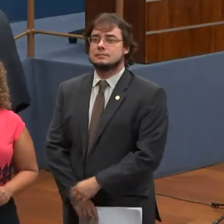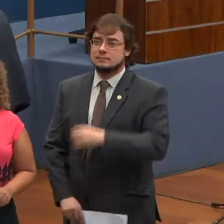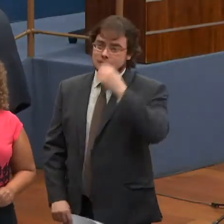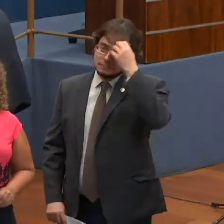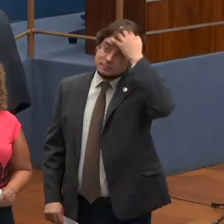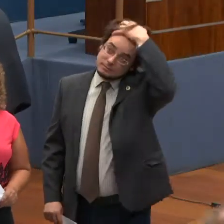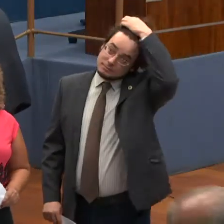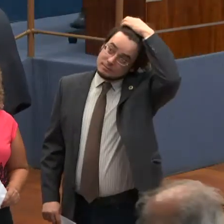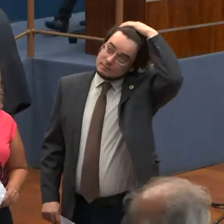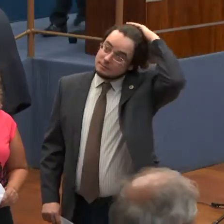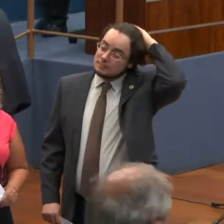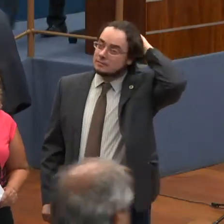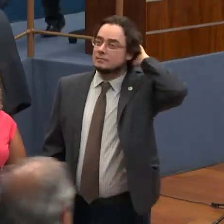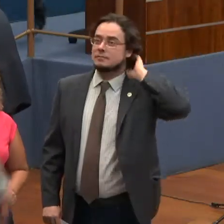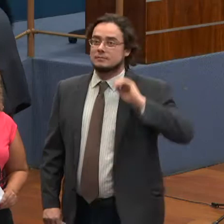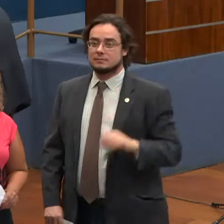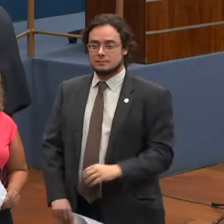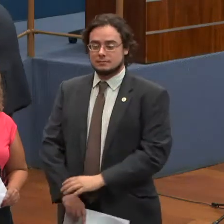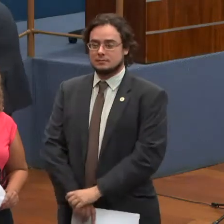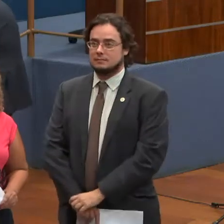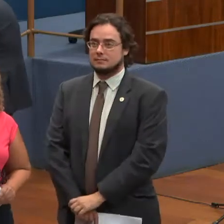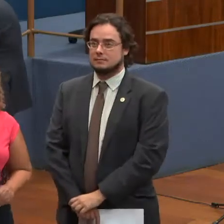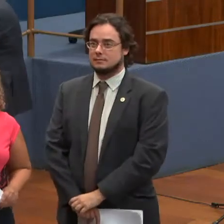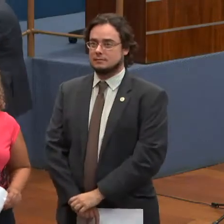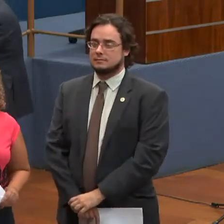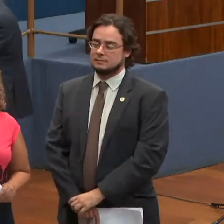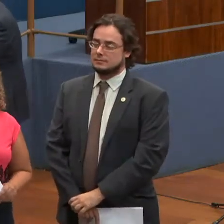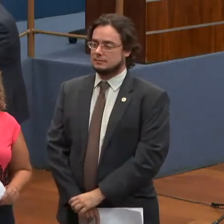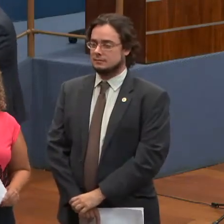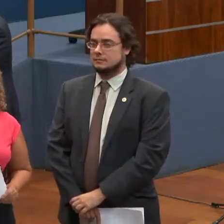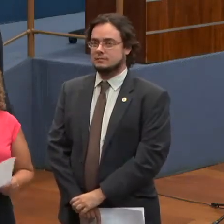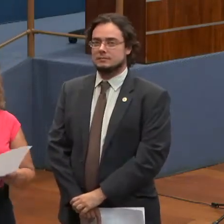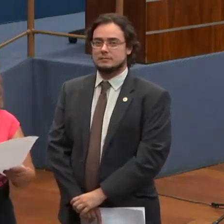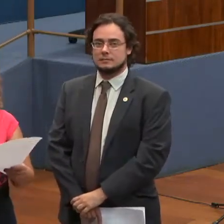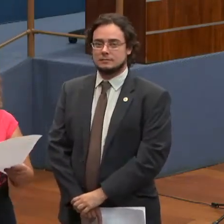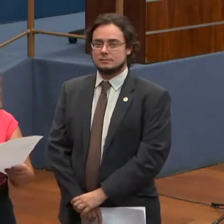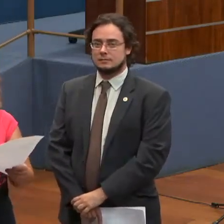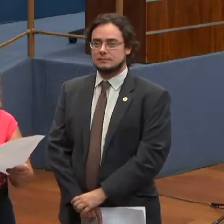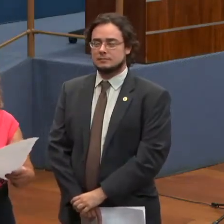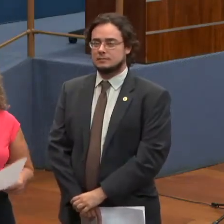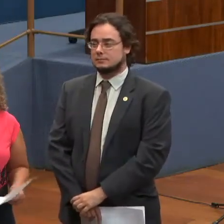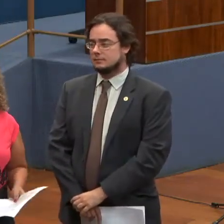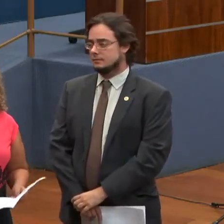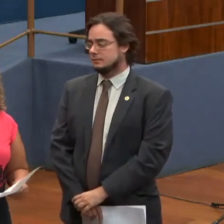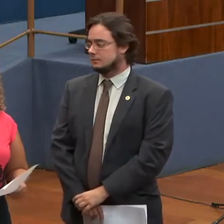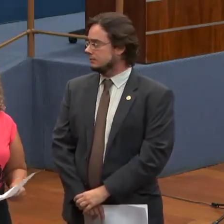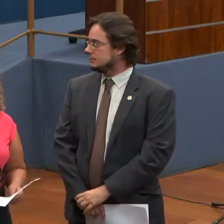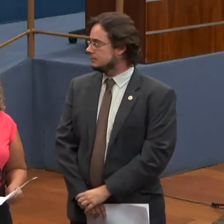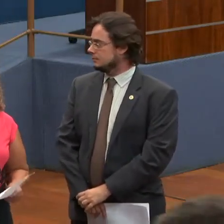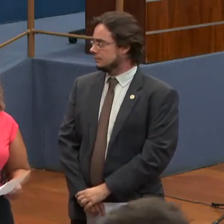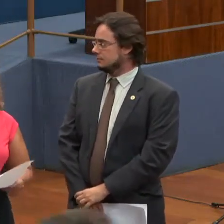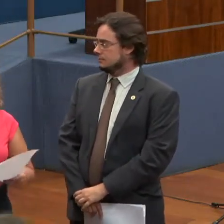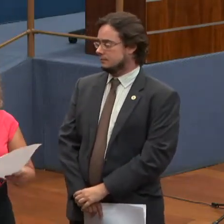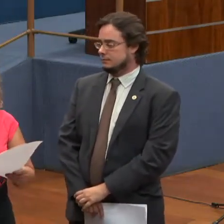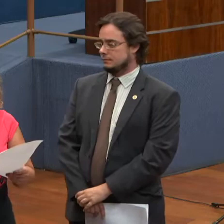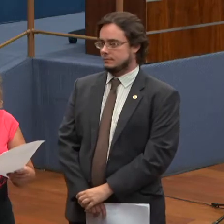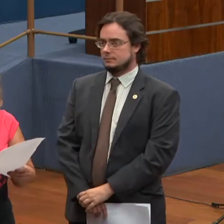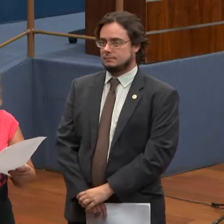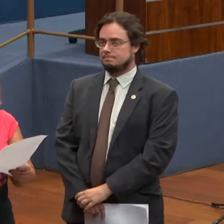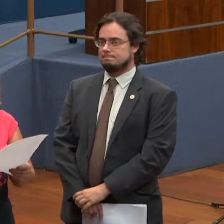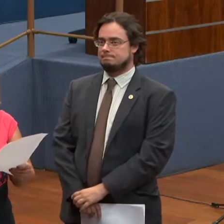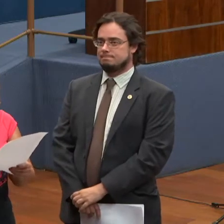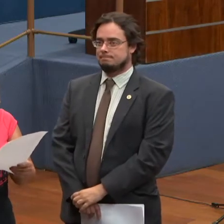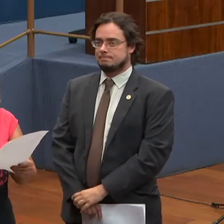Intervalo regimental da 39ª reunião ordinária, e nós vamos conversar com o vereador Pedro Tourinho, que tem um requerimento no ementário de hoje.